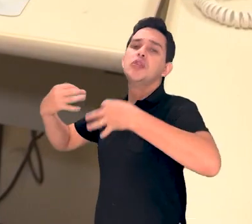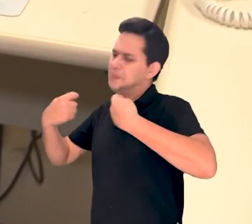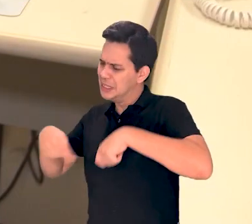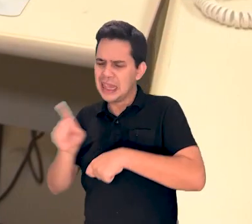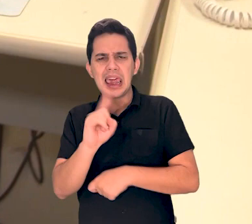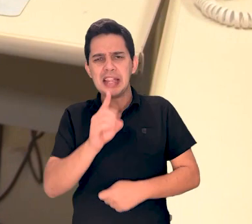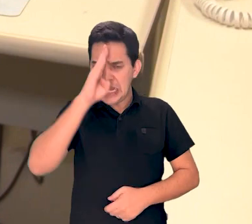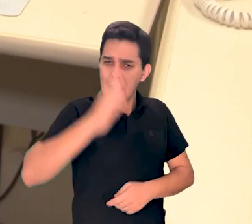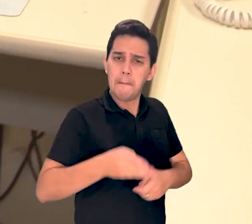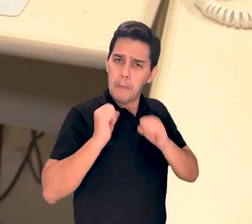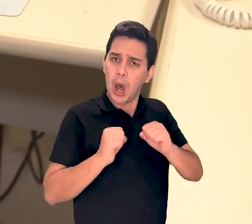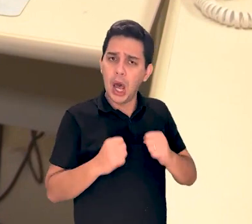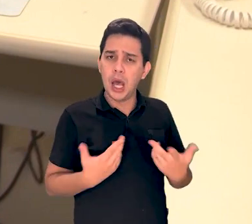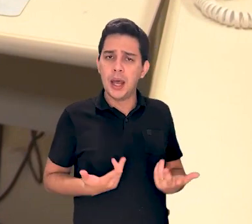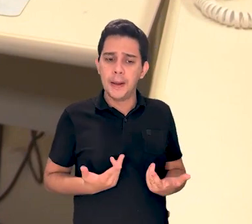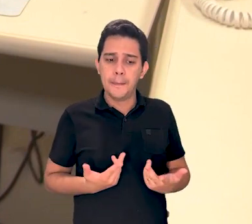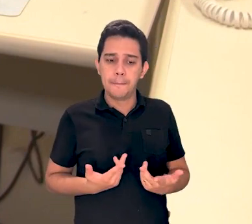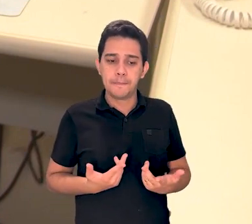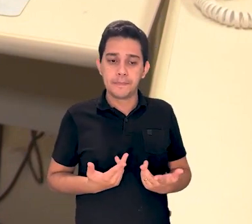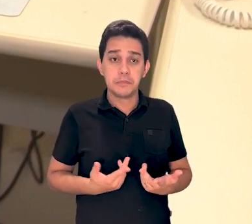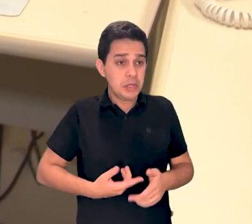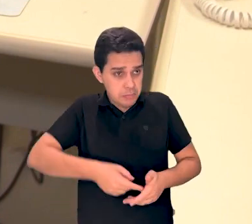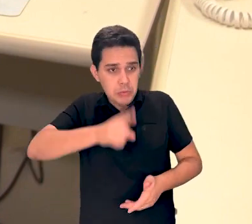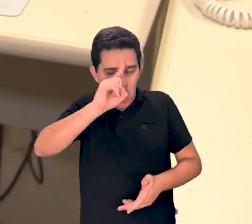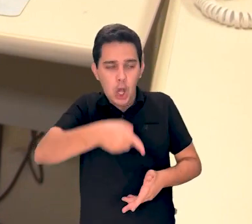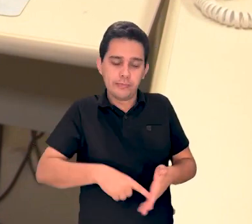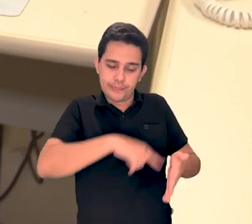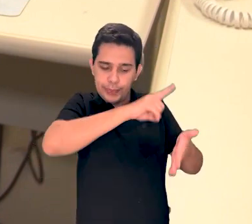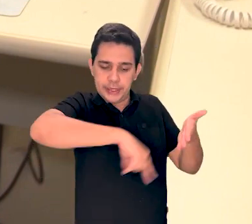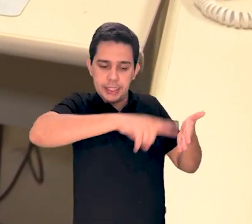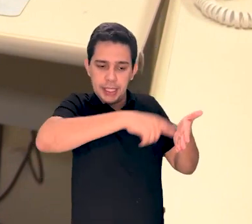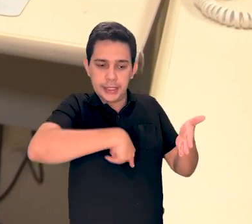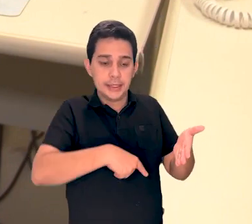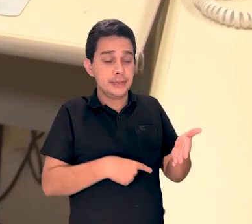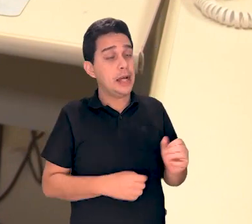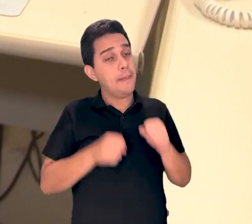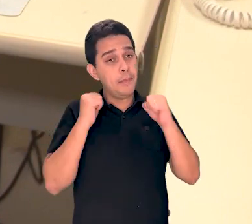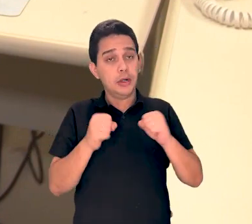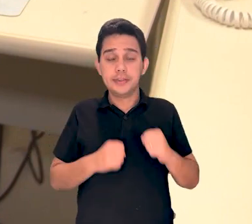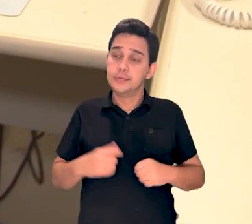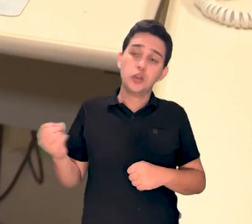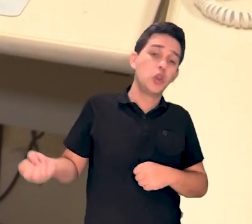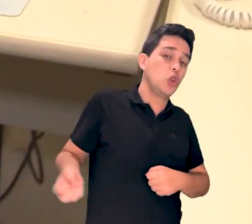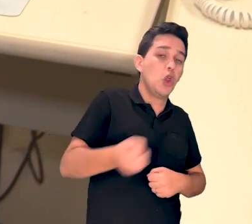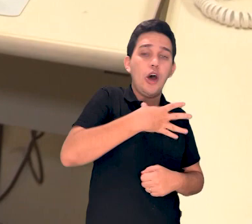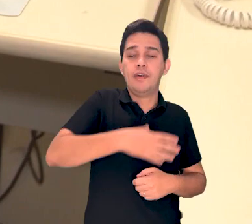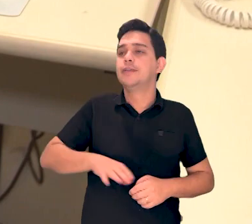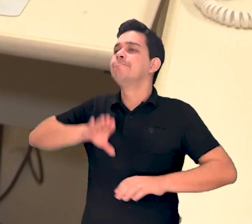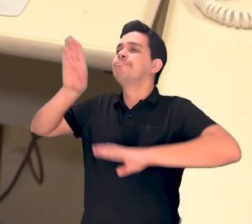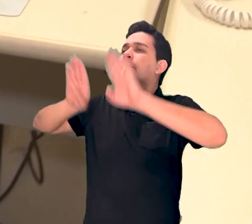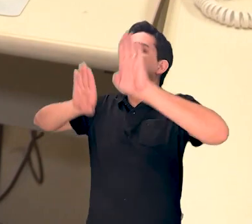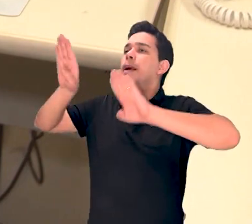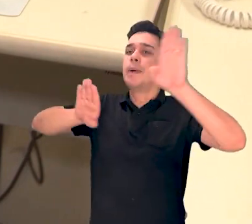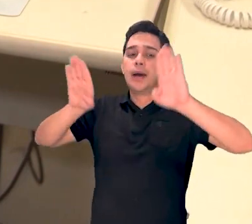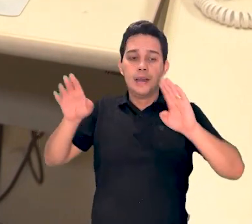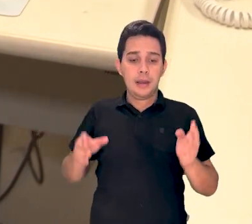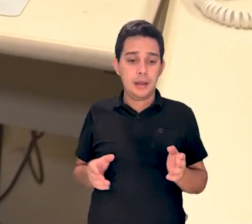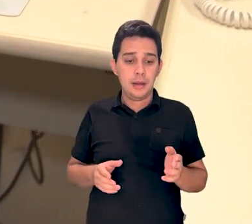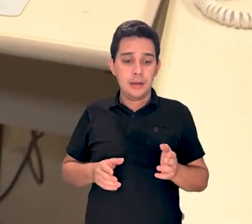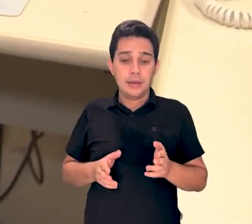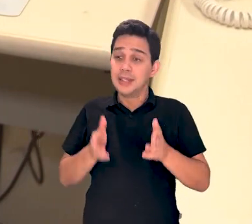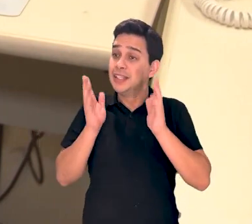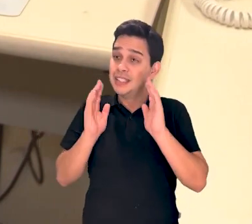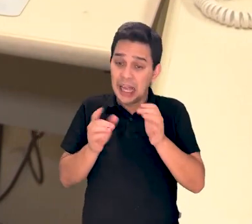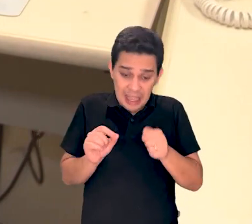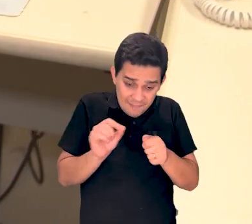EA partir da decretação da caducidade parte então não é para uma nova licitação que ele já